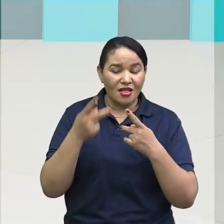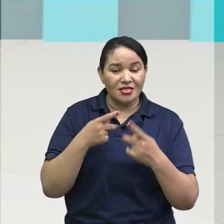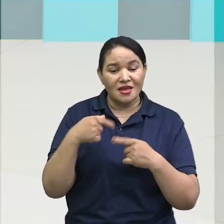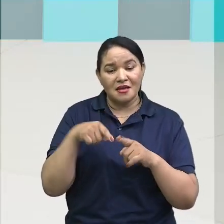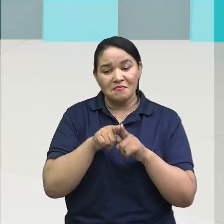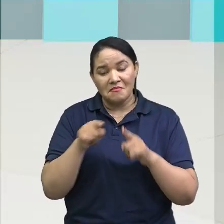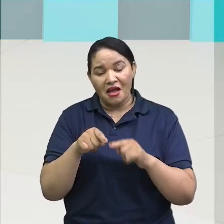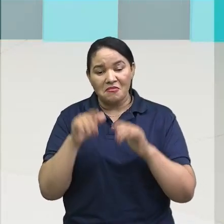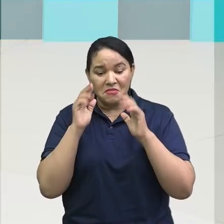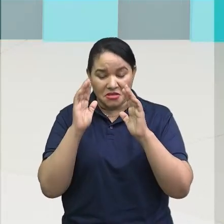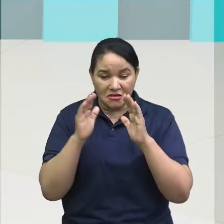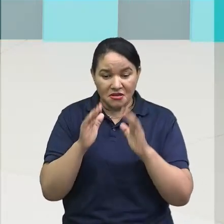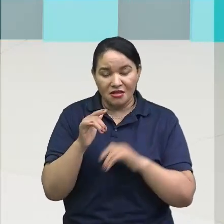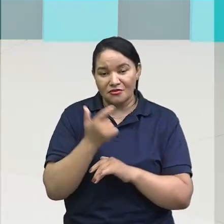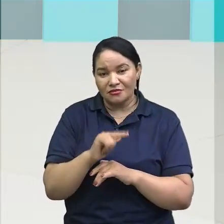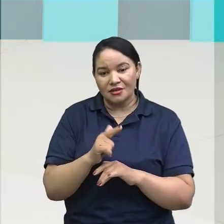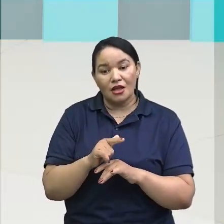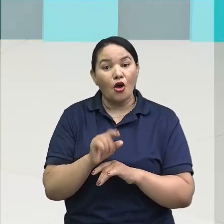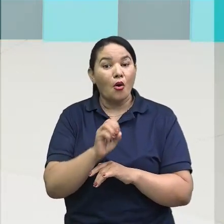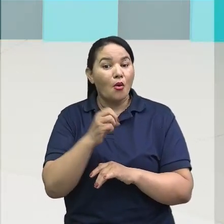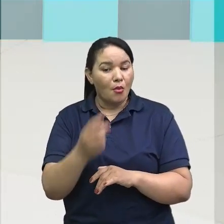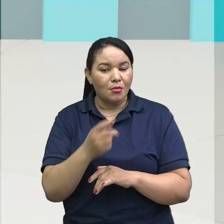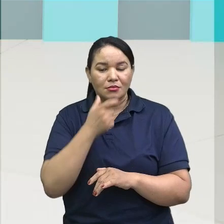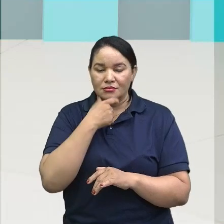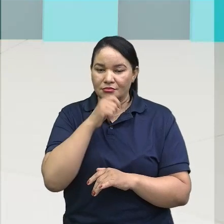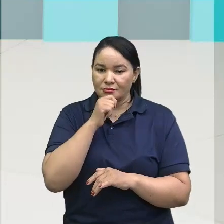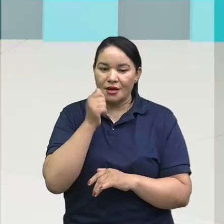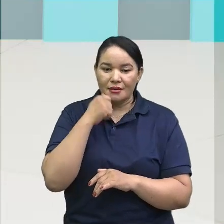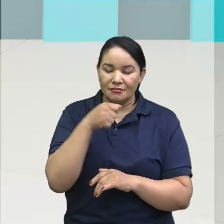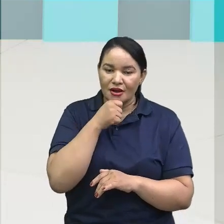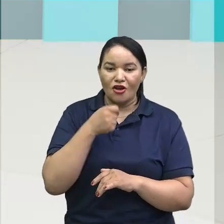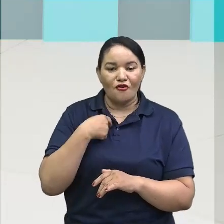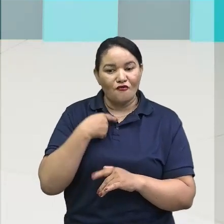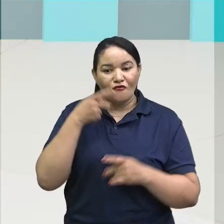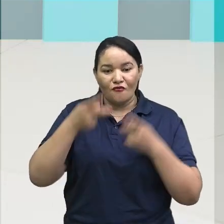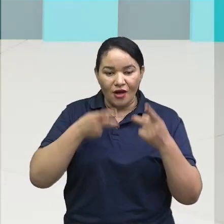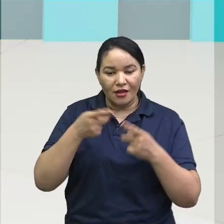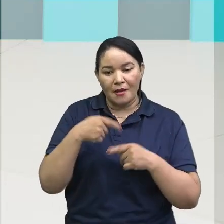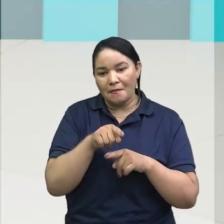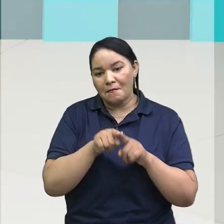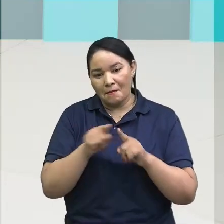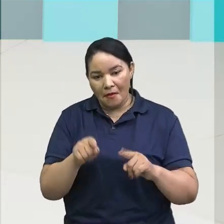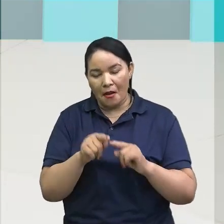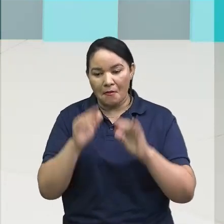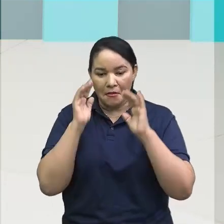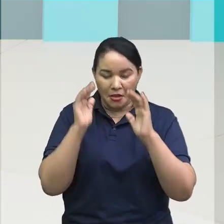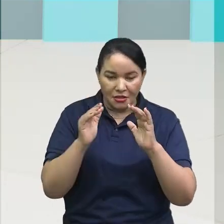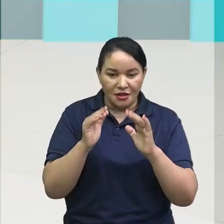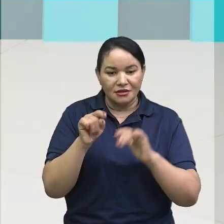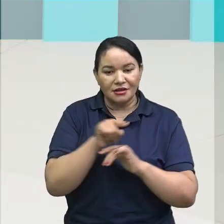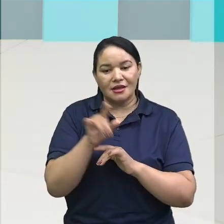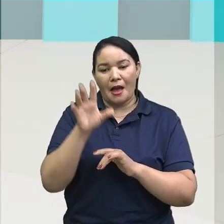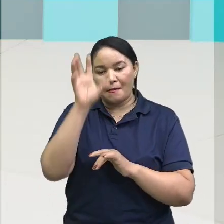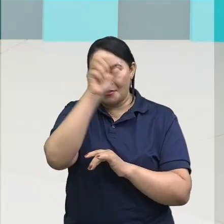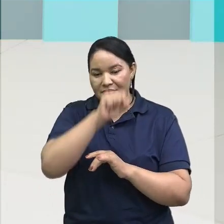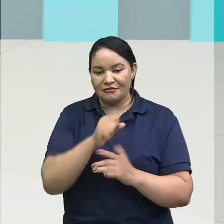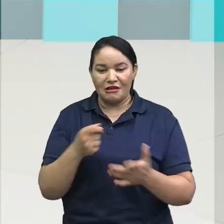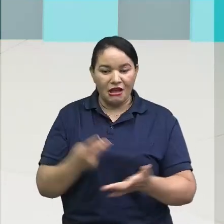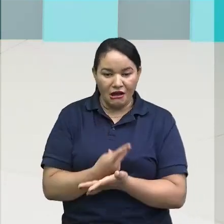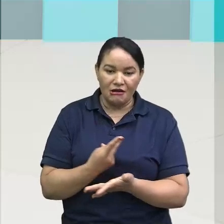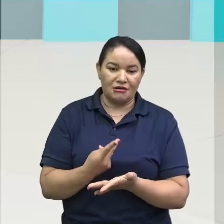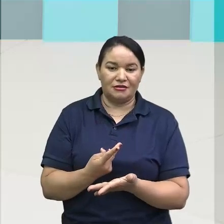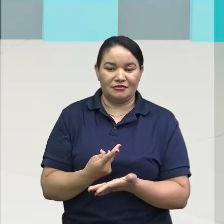meu conselho. Ou seu pai e sua mãe já devem ter dito. Já falei, mas não me obedece, então vai aprender errando.